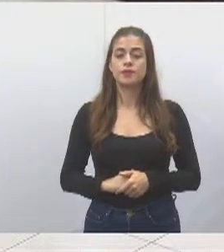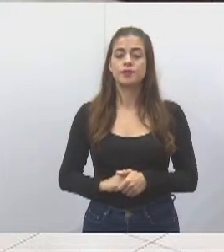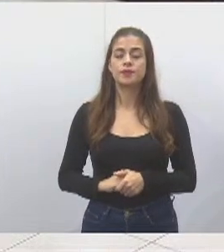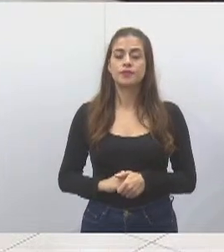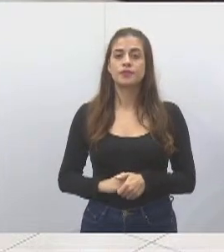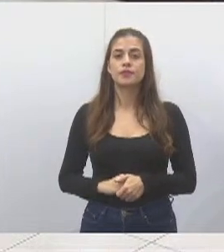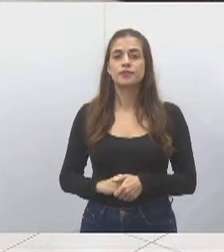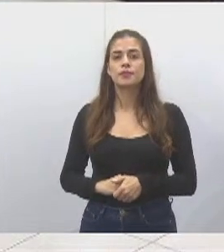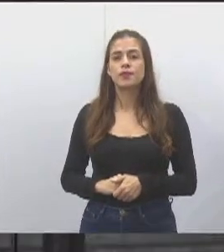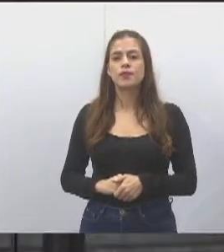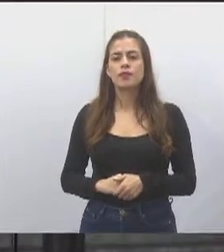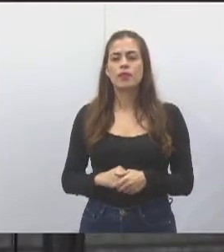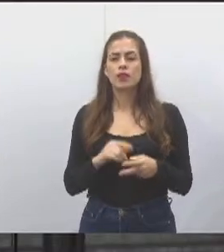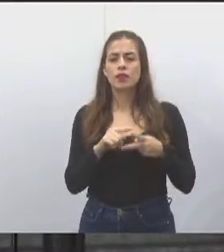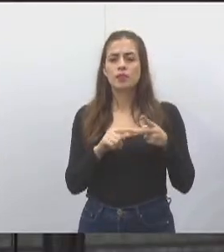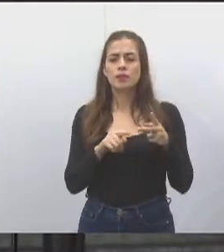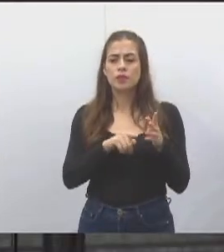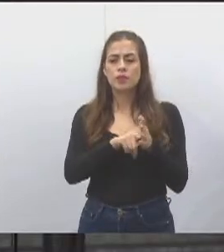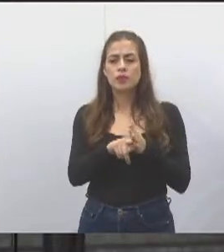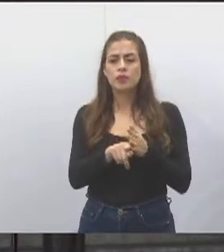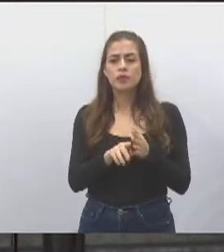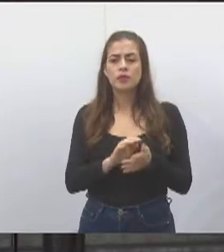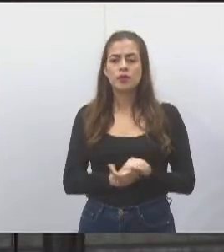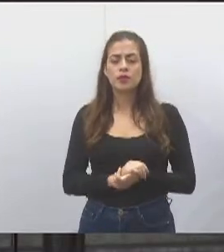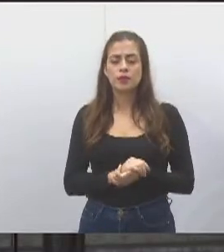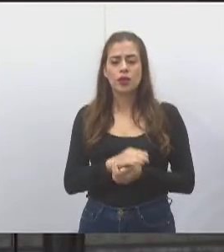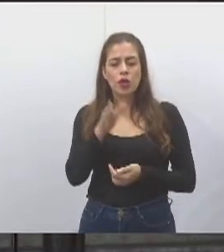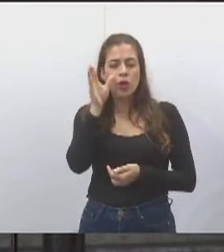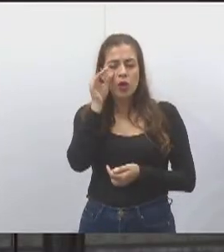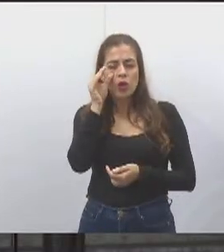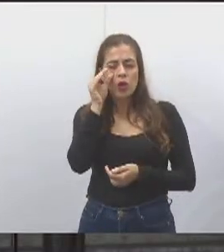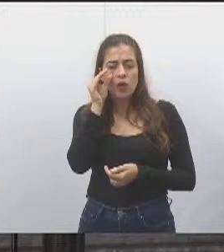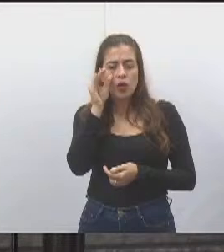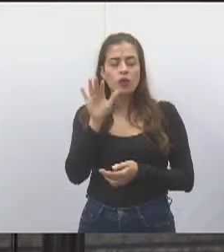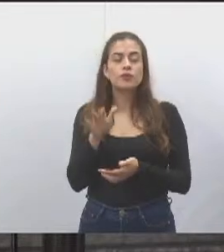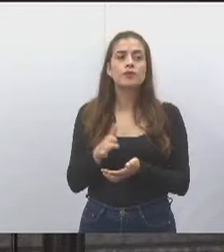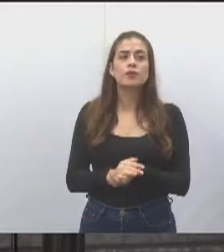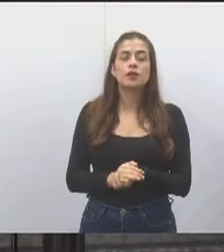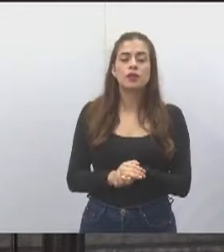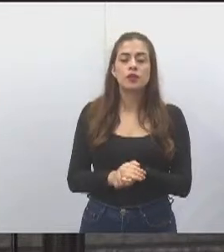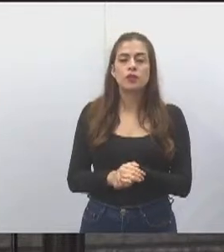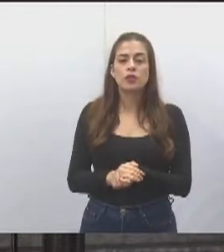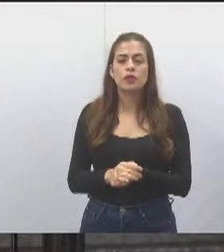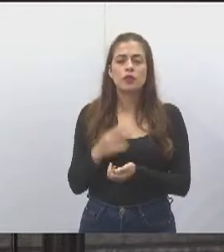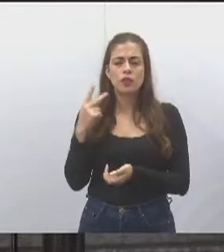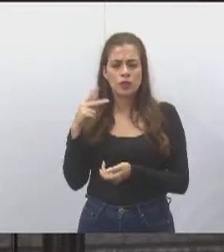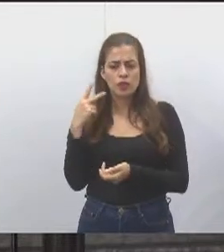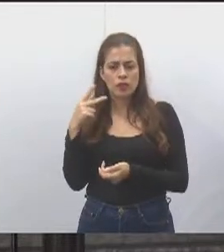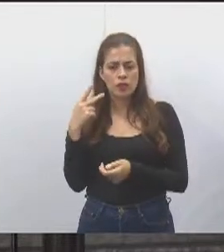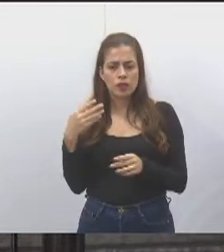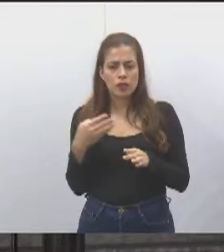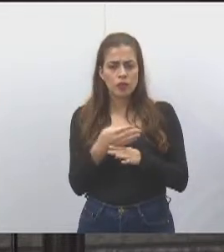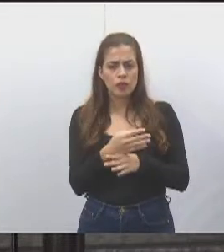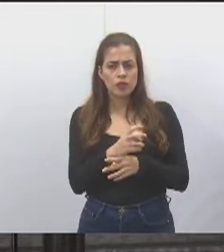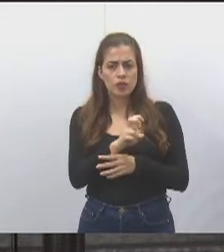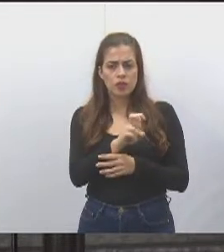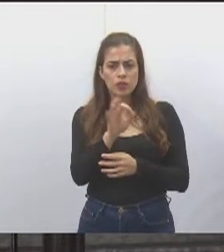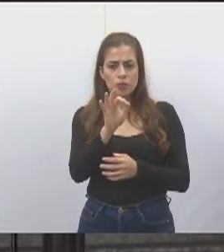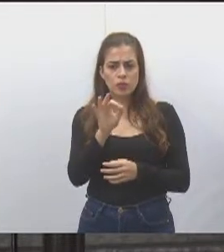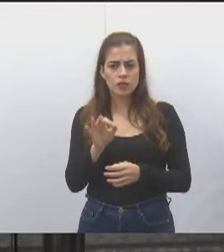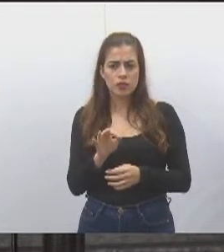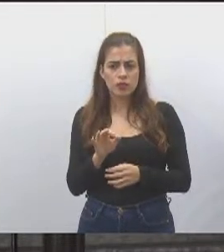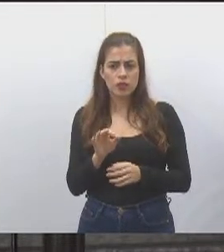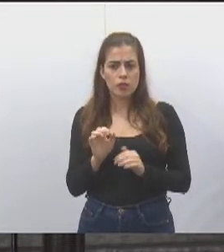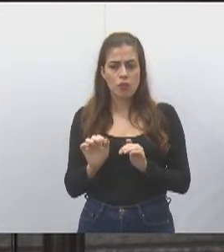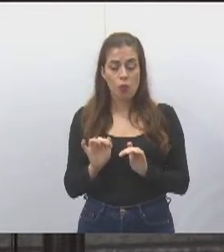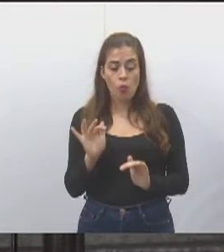Bom, só mais duas perguntas aqui, que fiquei bem curioso, na verdade. Um vereador faz parte dos 5% mais ricos